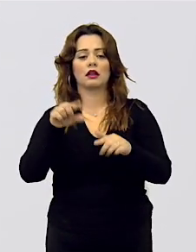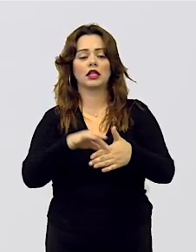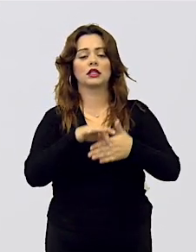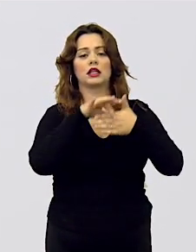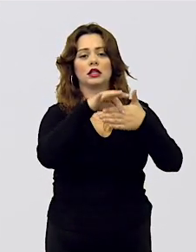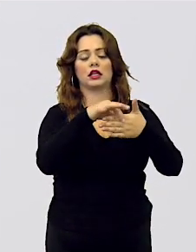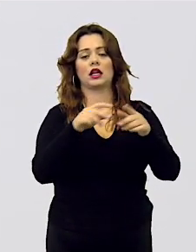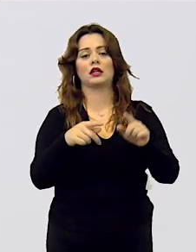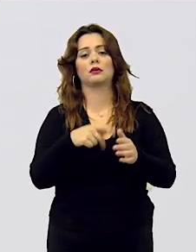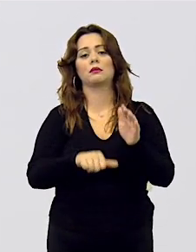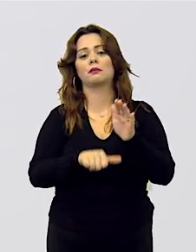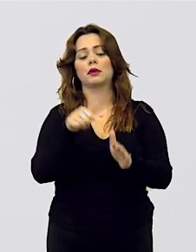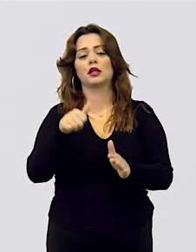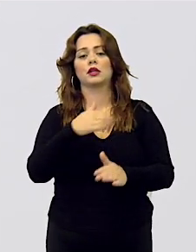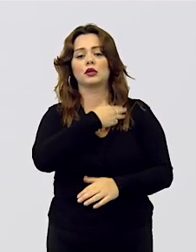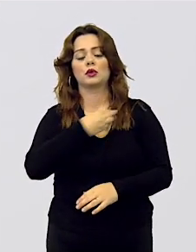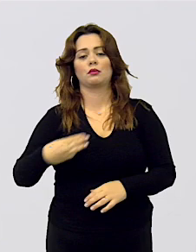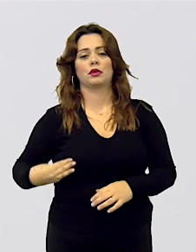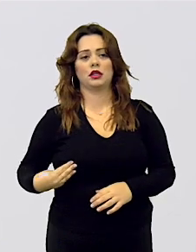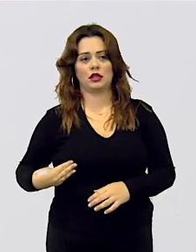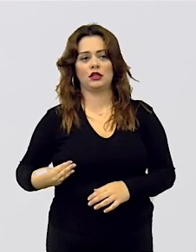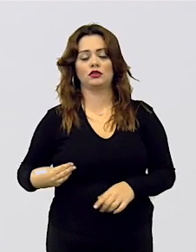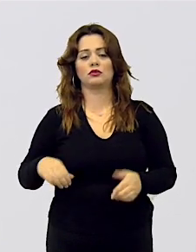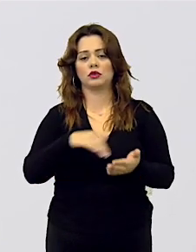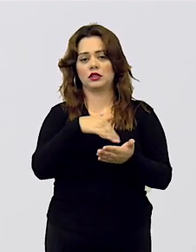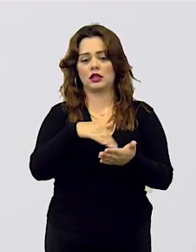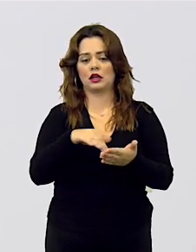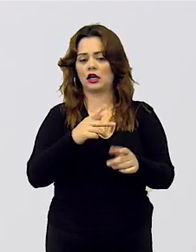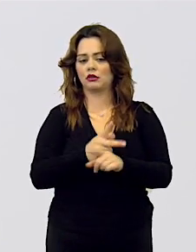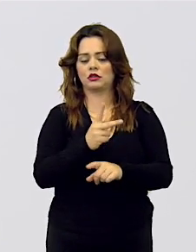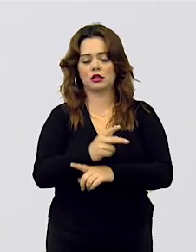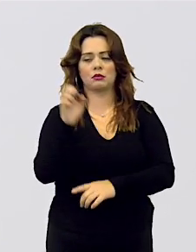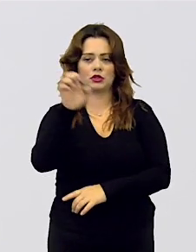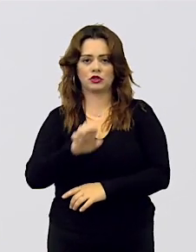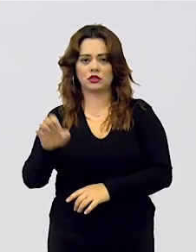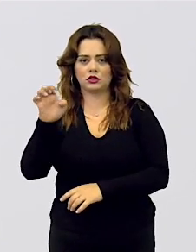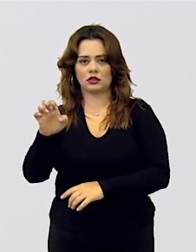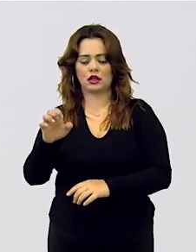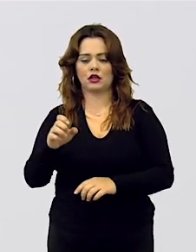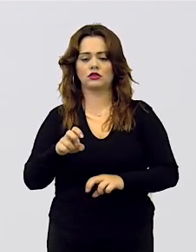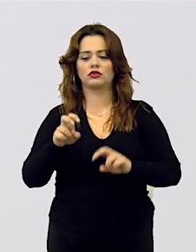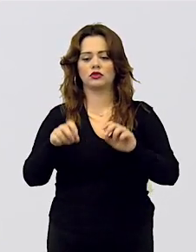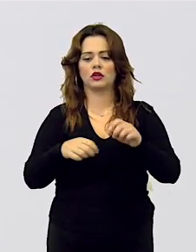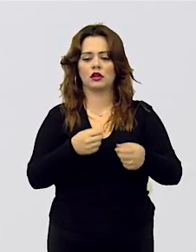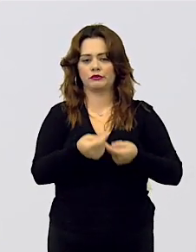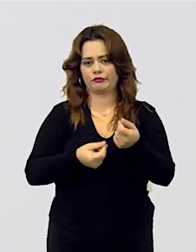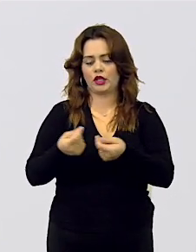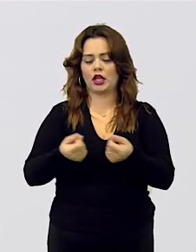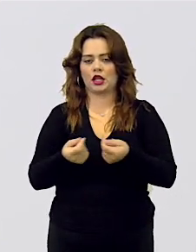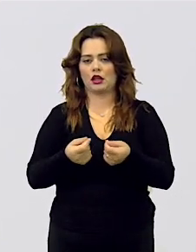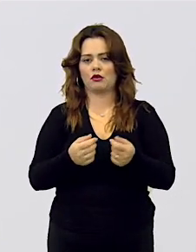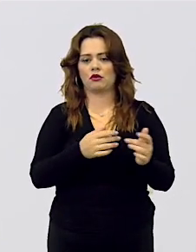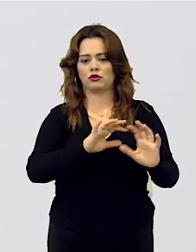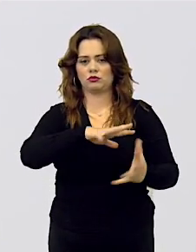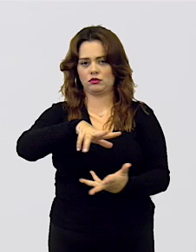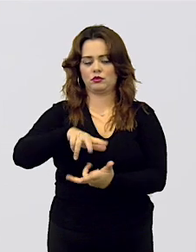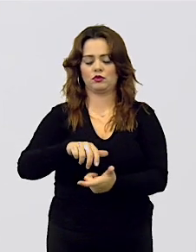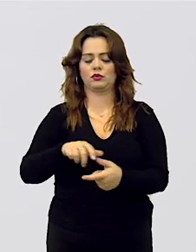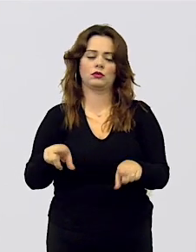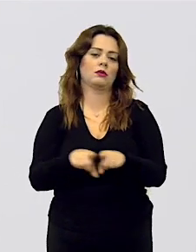primeiro pelo Ministro adjunto do primeiro-ministro e secretário permanente estado do ministério de negócio estrangeiros alty